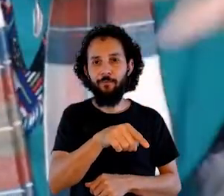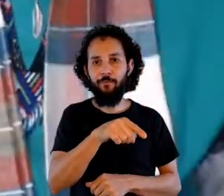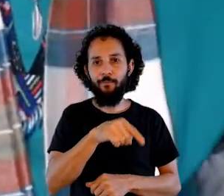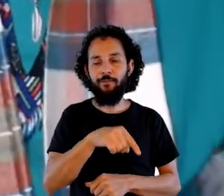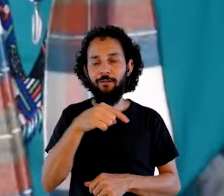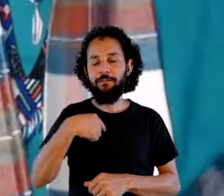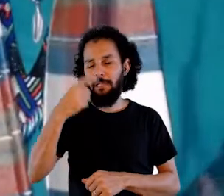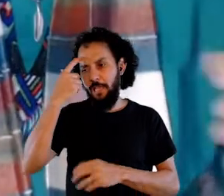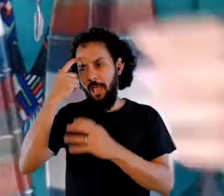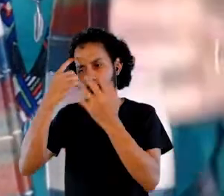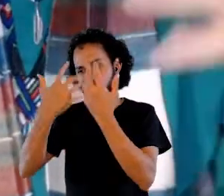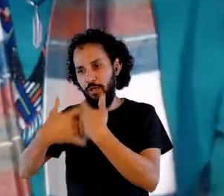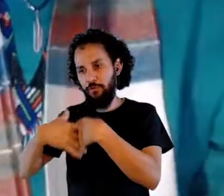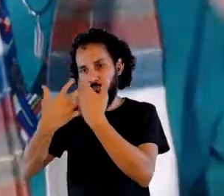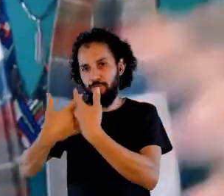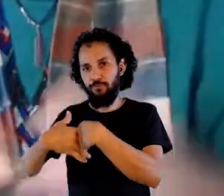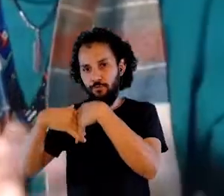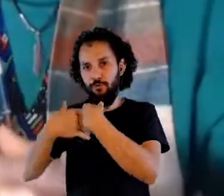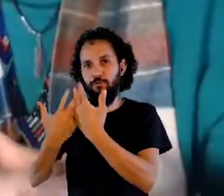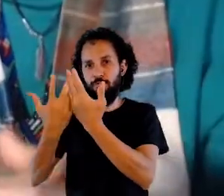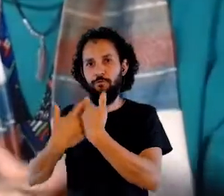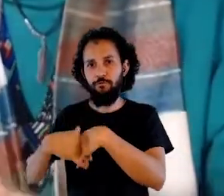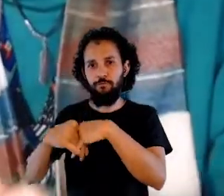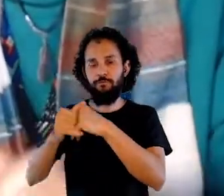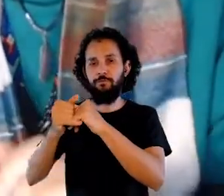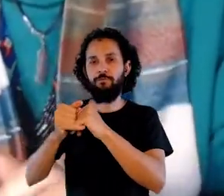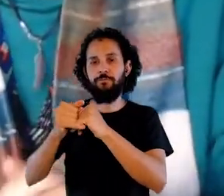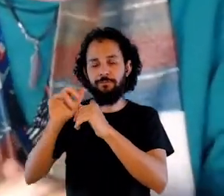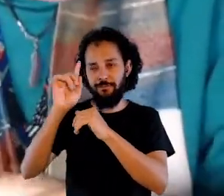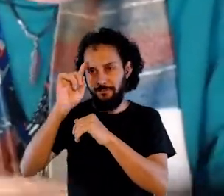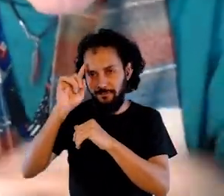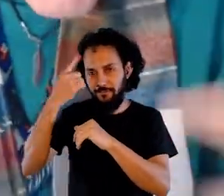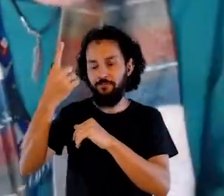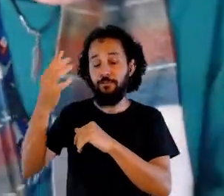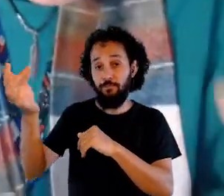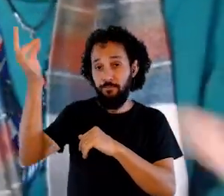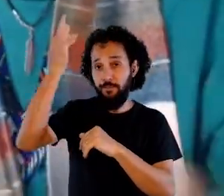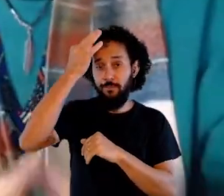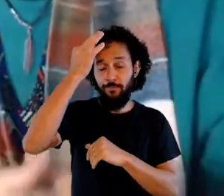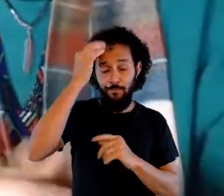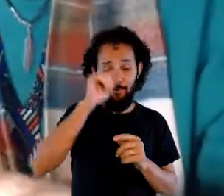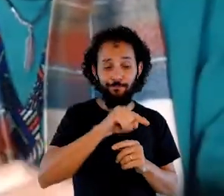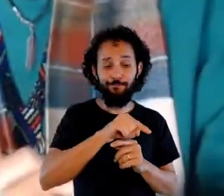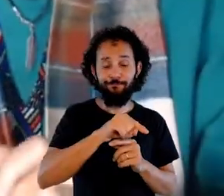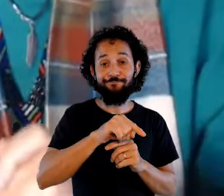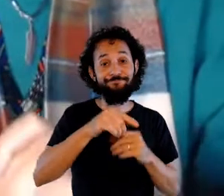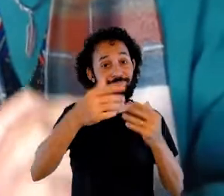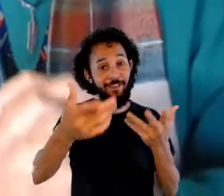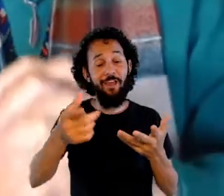parte mais intuitiva, uma parte mais espiritual. Né? Então, eram eles que contavam essas